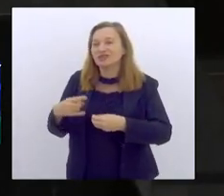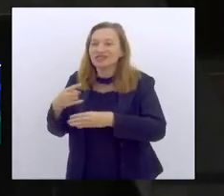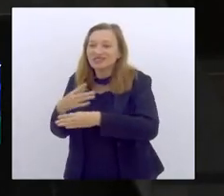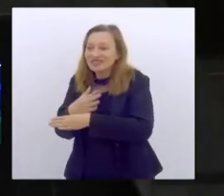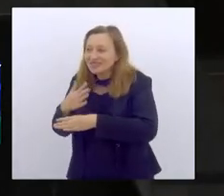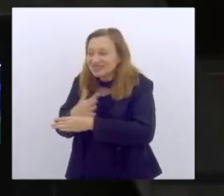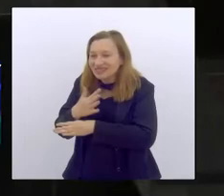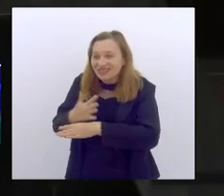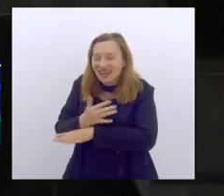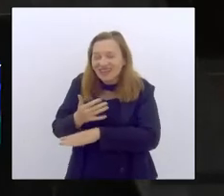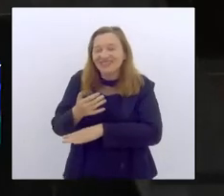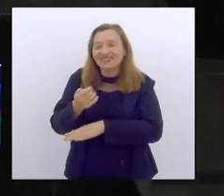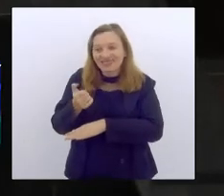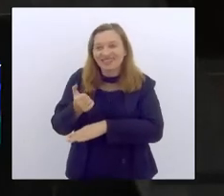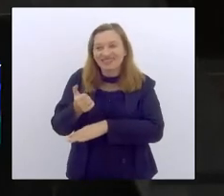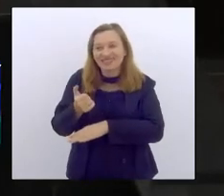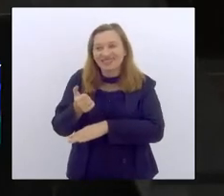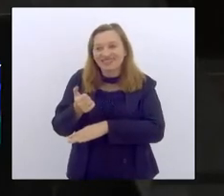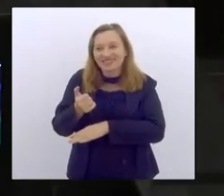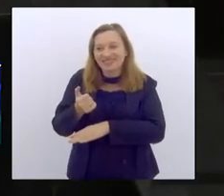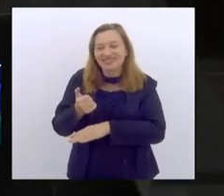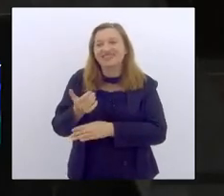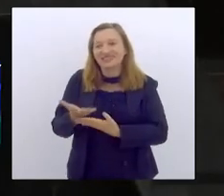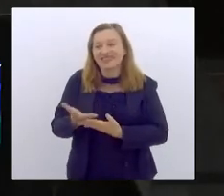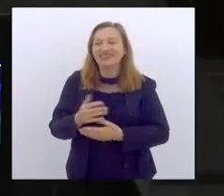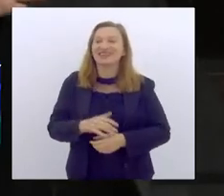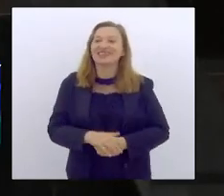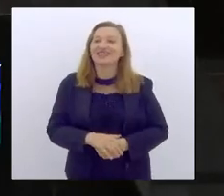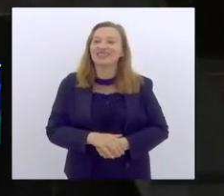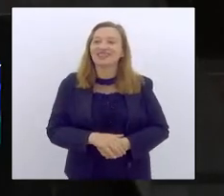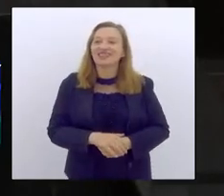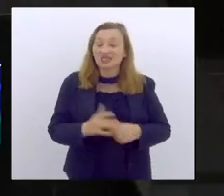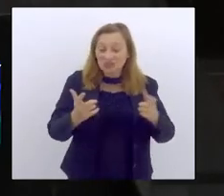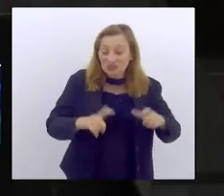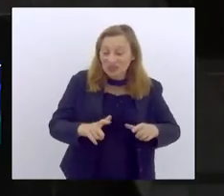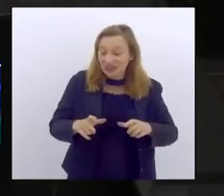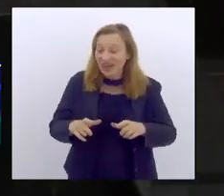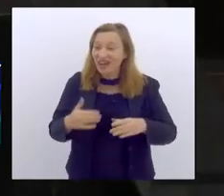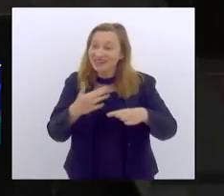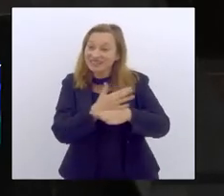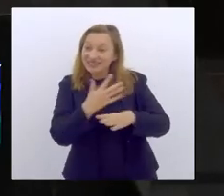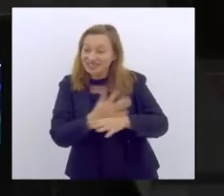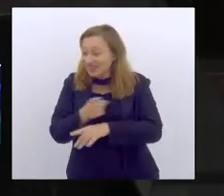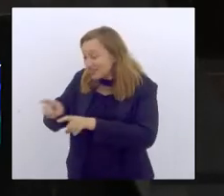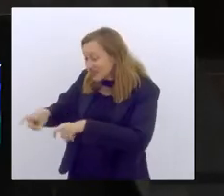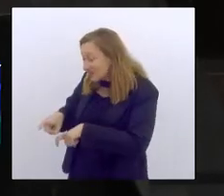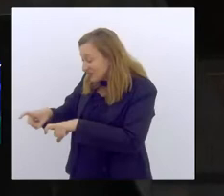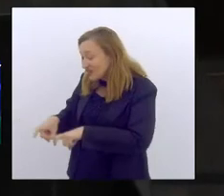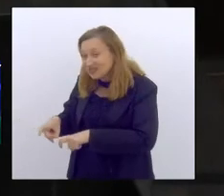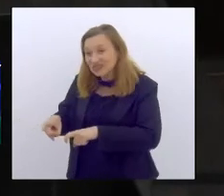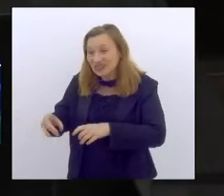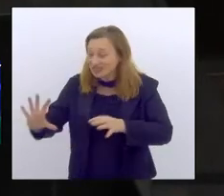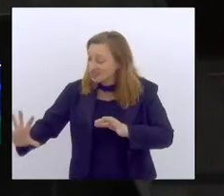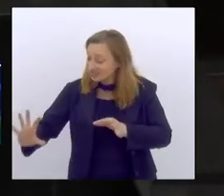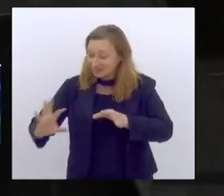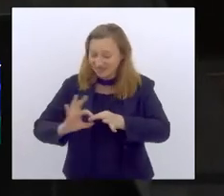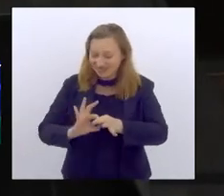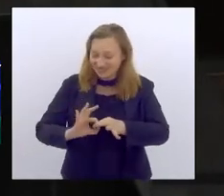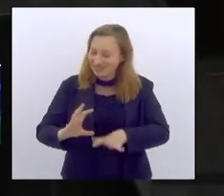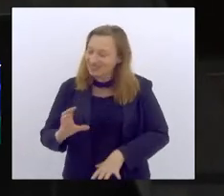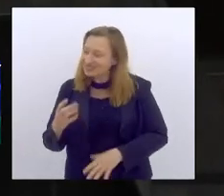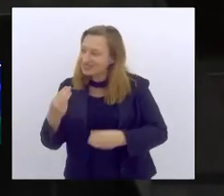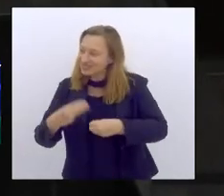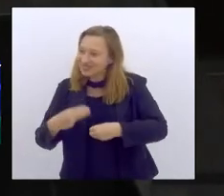um intervalo aí eu não intercessão melhor dizendo entre o ambiente Urbano eo ambiente rural encravado no município de